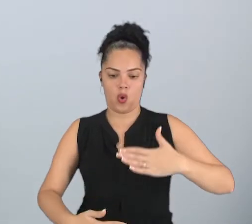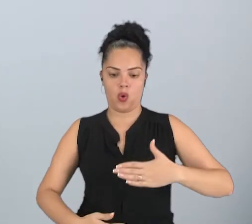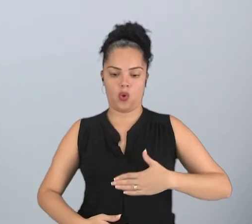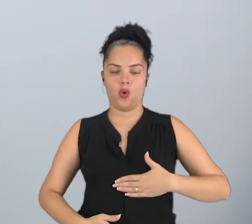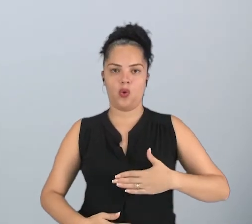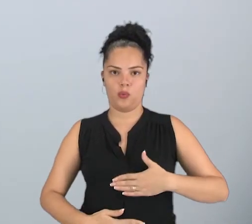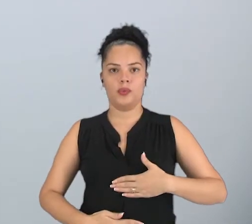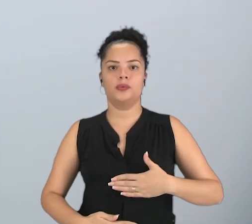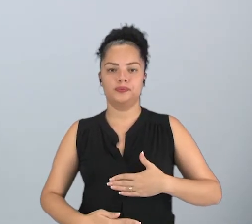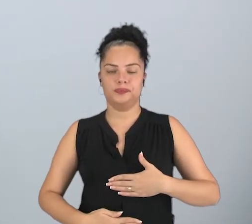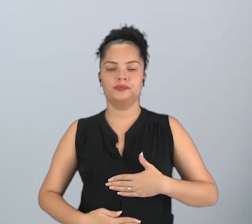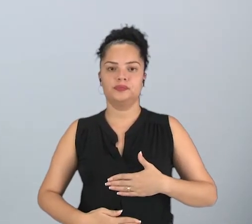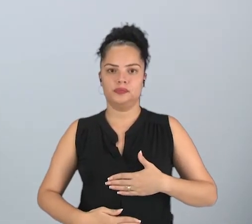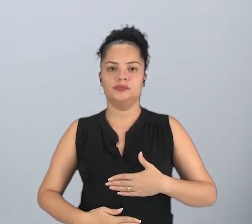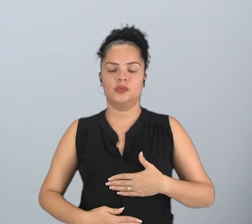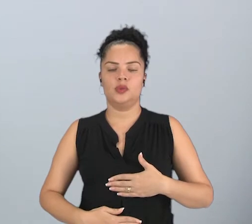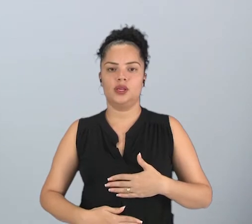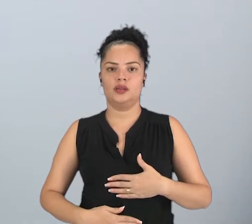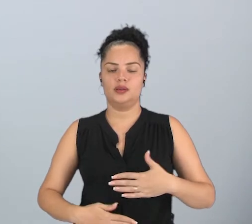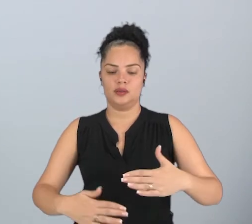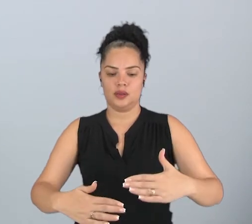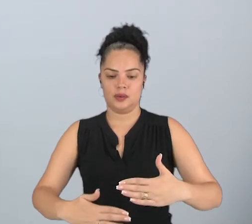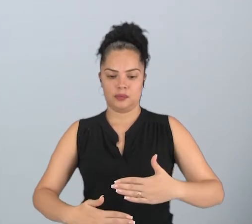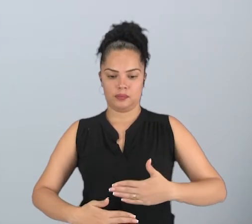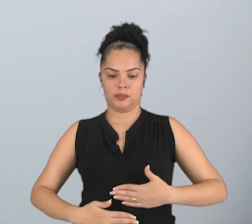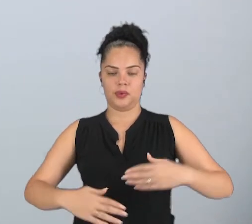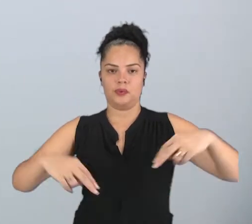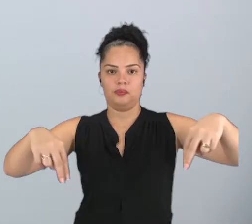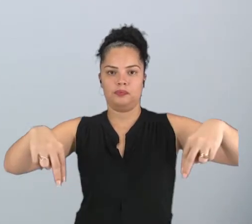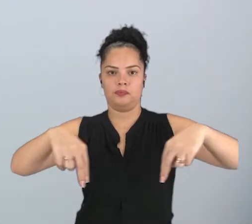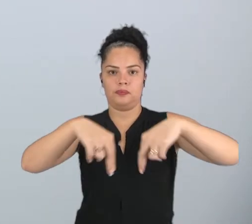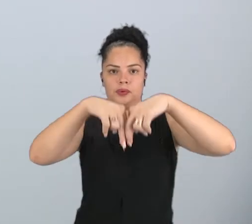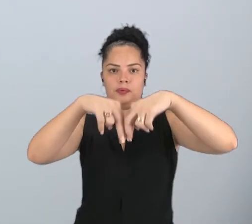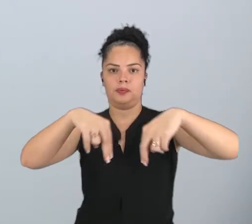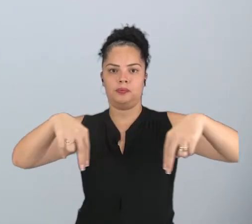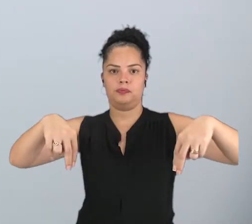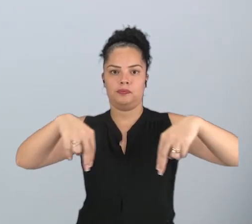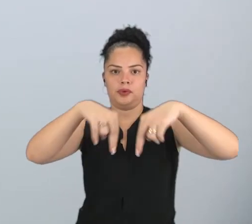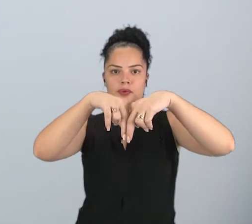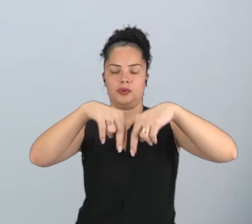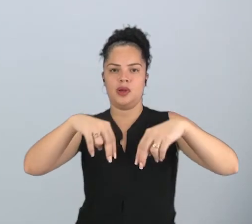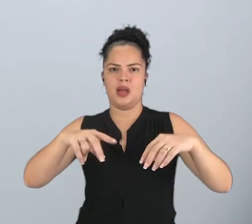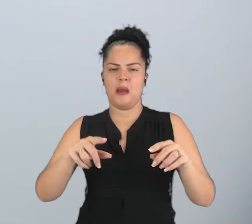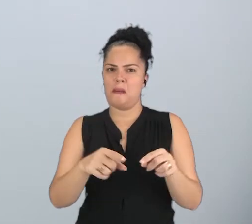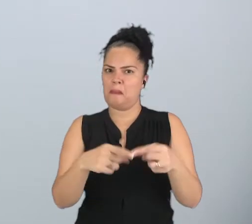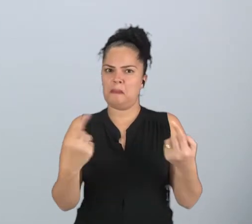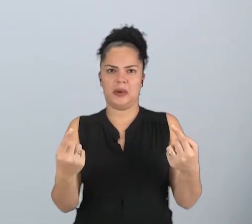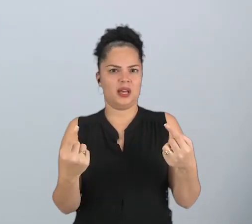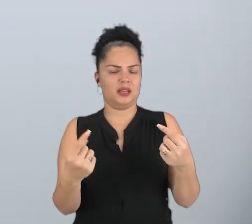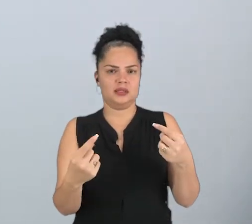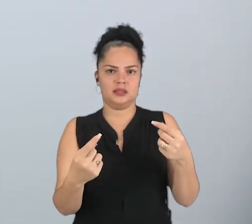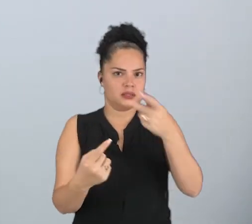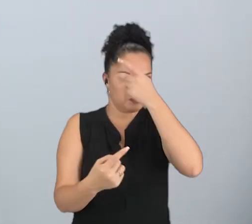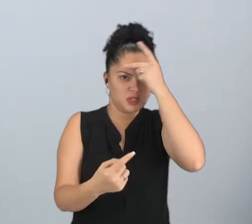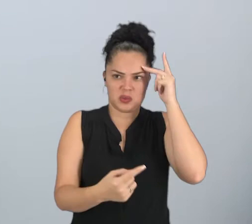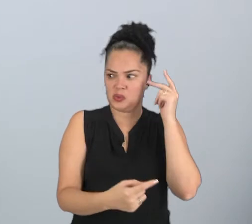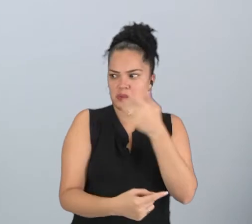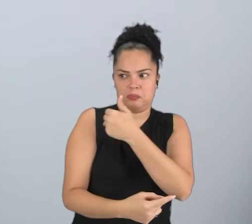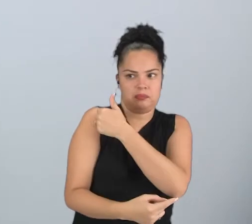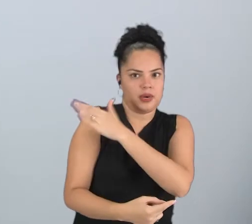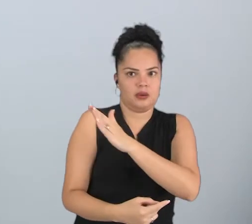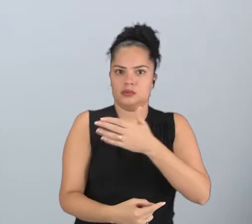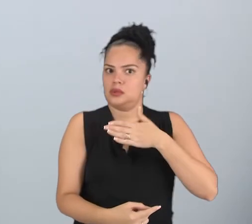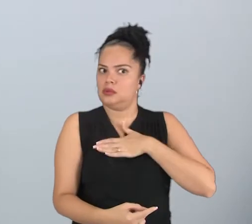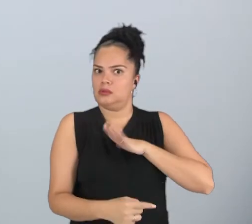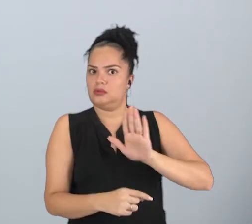o auge da dança era o juntar os umbigos. E isso era um escândalo para os portugueses, para os brancos.